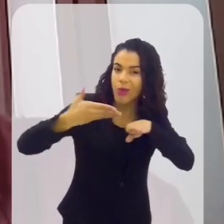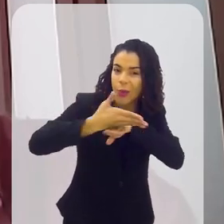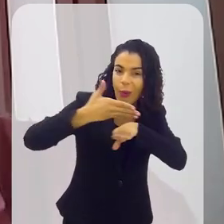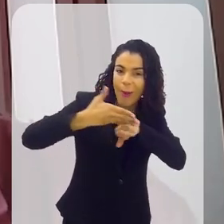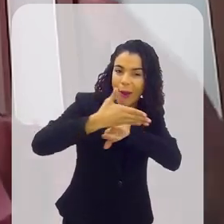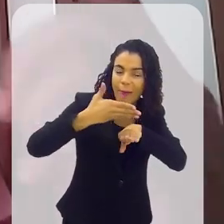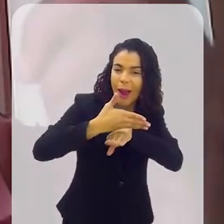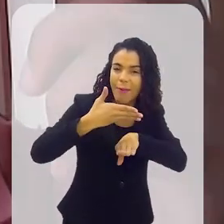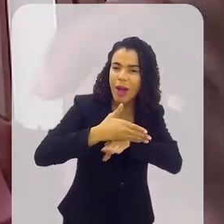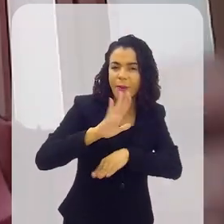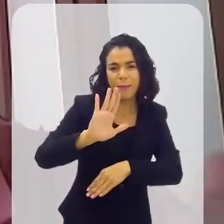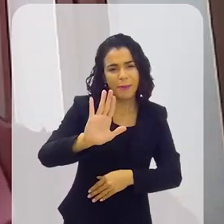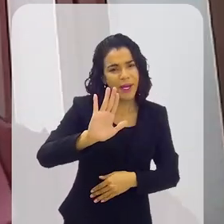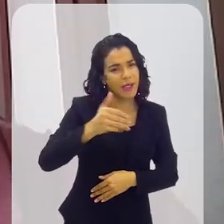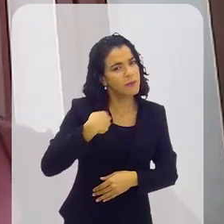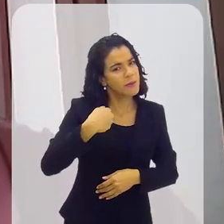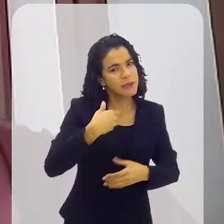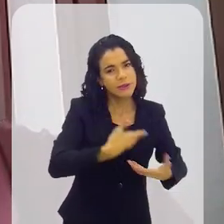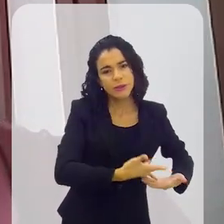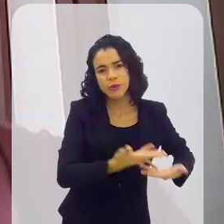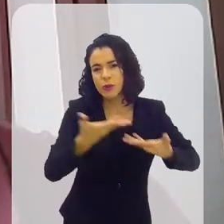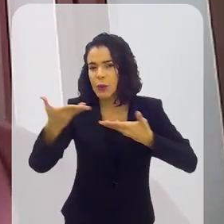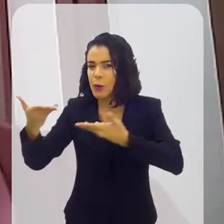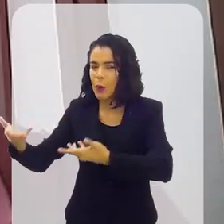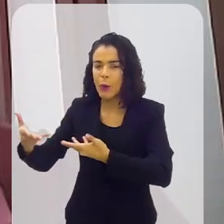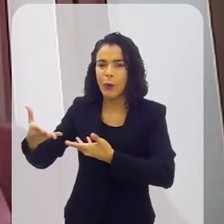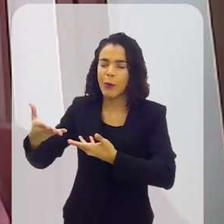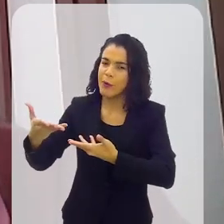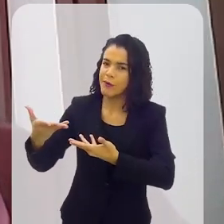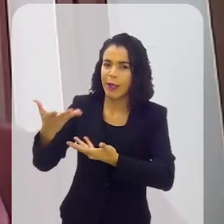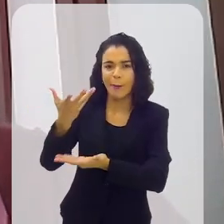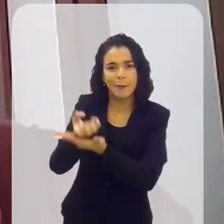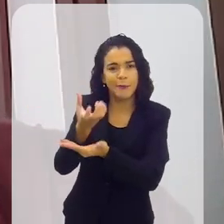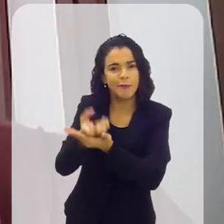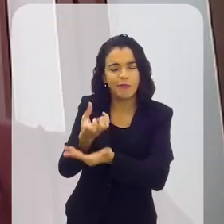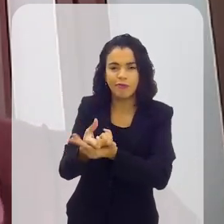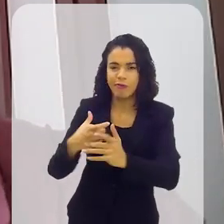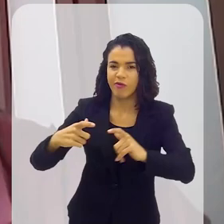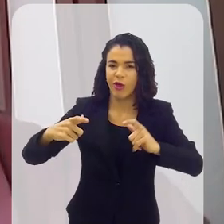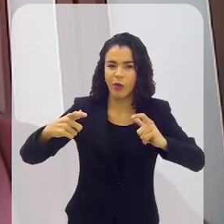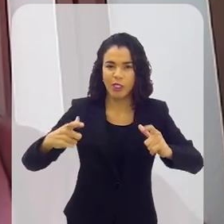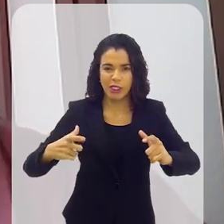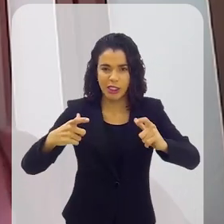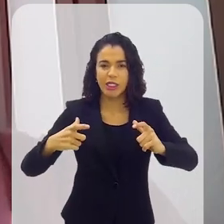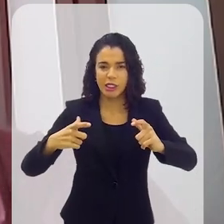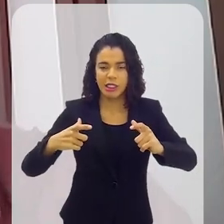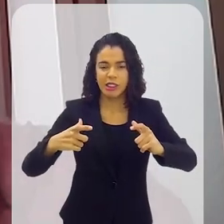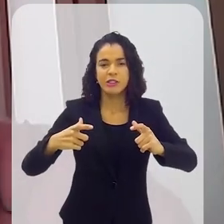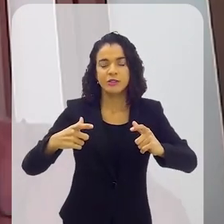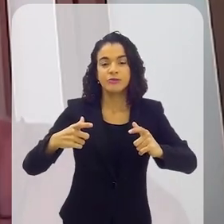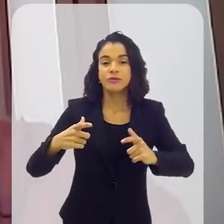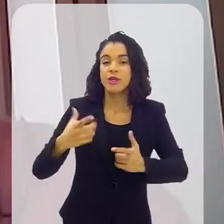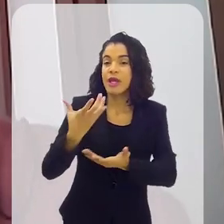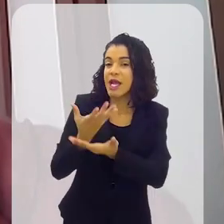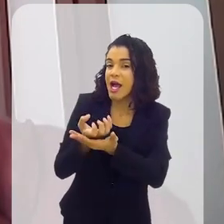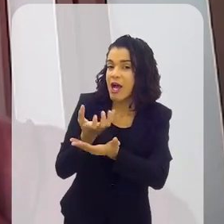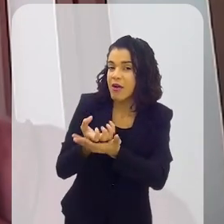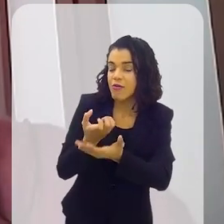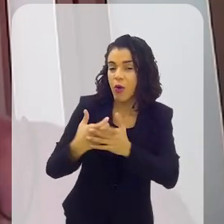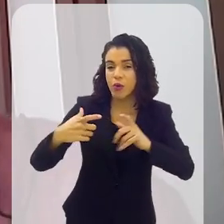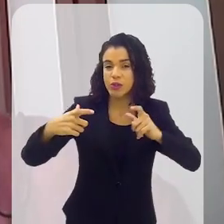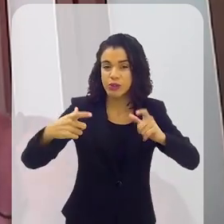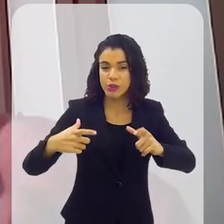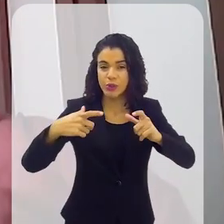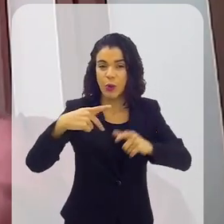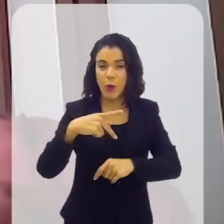só se divertindo, até que ela se ligou que, cara, eu tenho que levar esses caras para o estúdio. Eu acho que eles estão querendo isso. Levou eles para o estúdio,